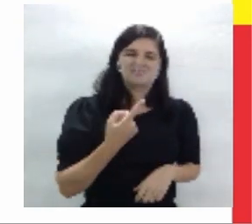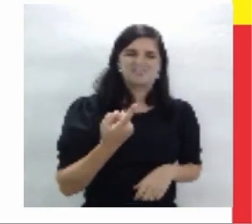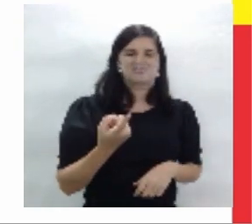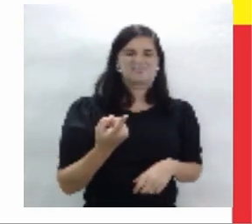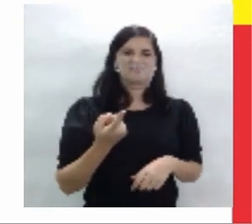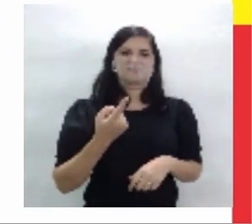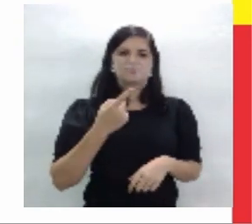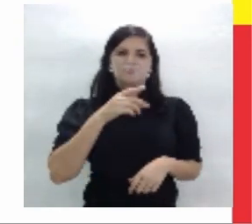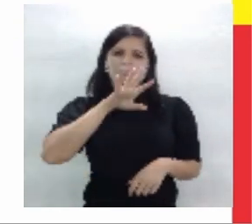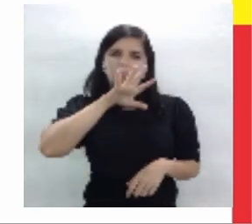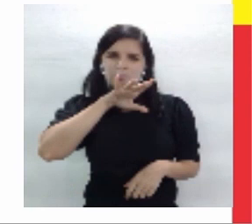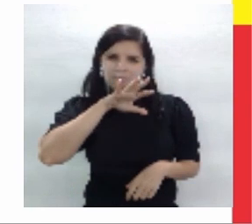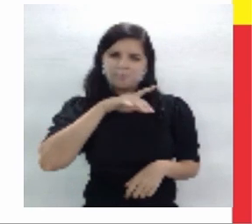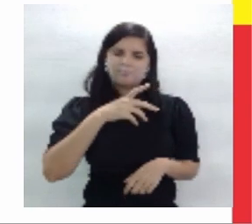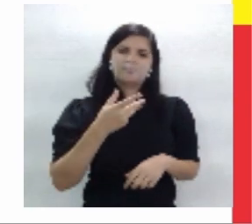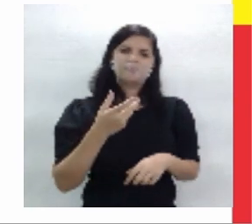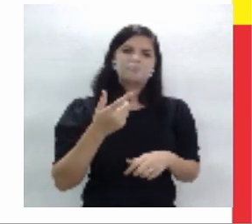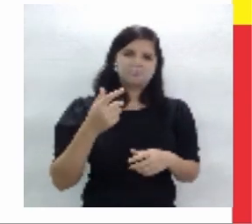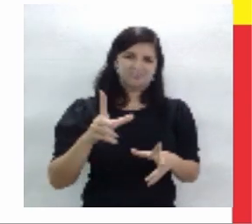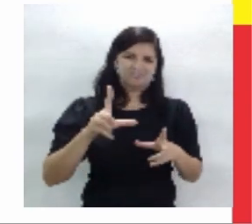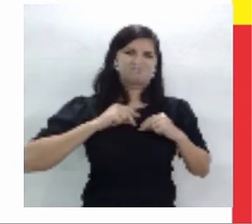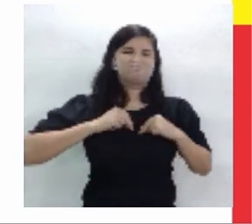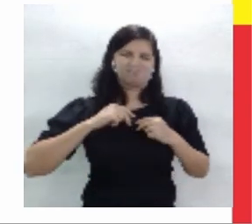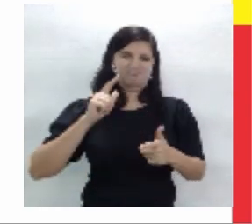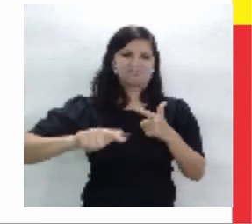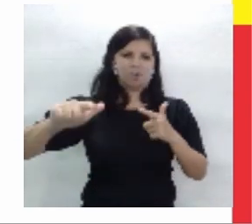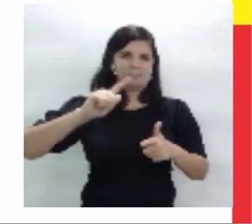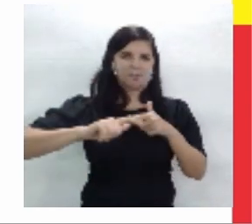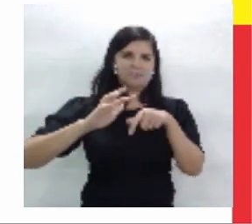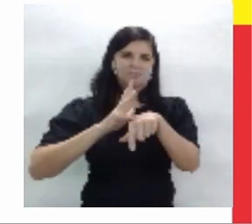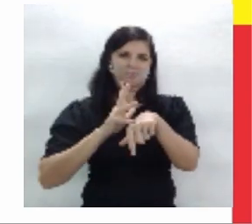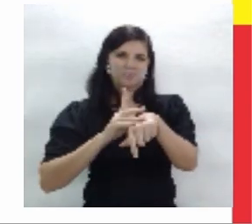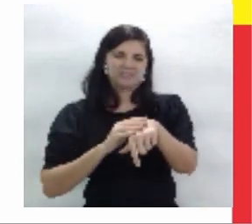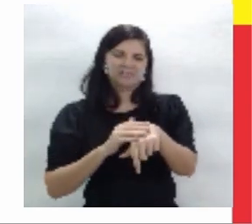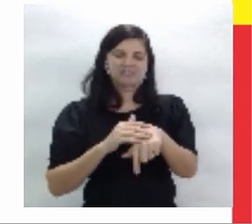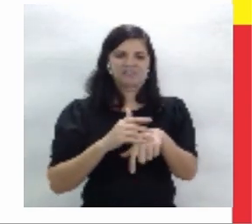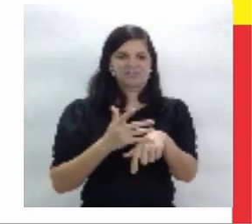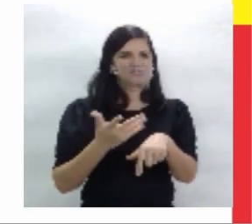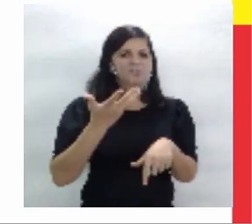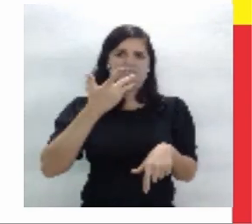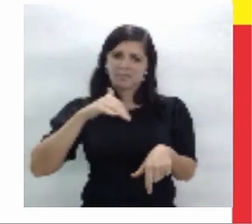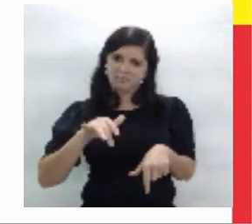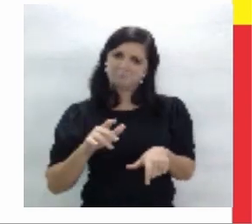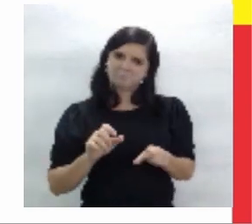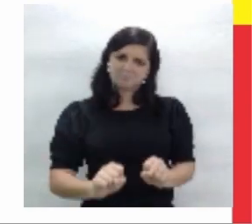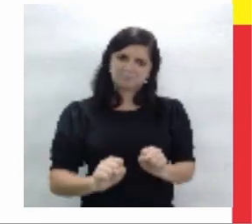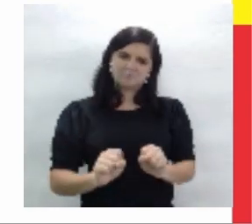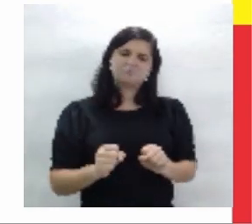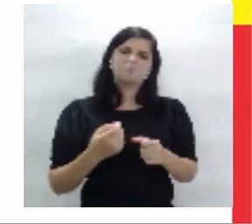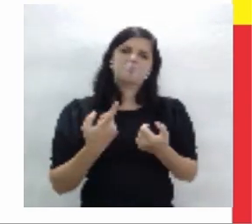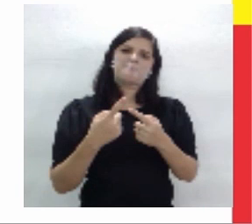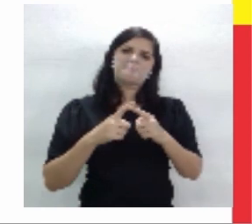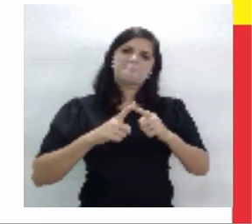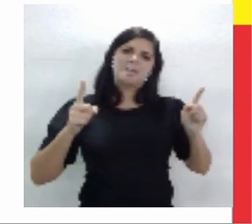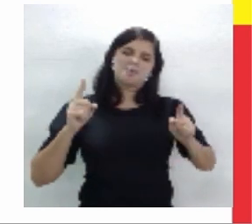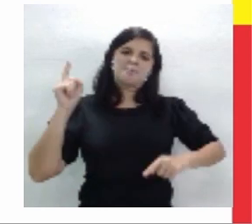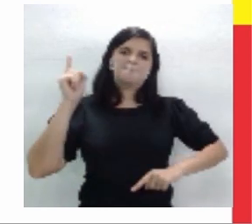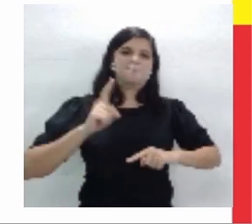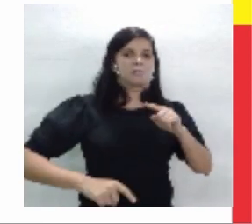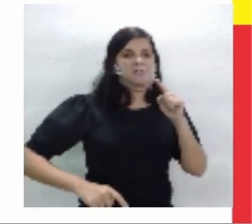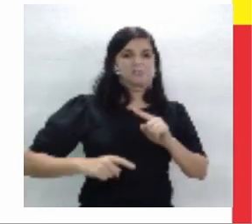Que podem causar aí problemas à saúde dessa criança, inclusive, tá? Mas é um recurso que